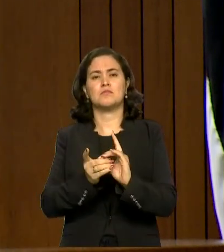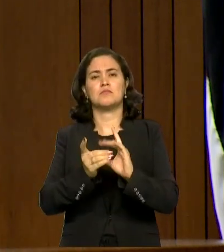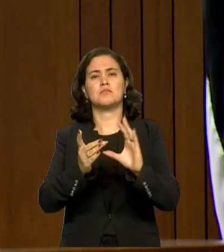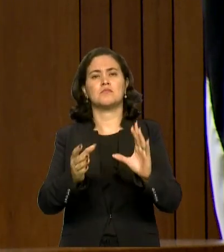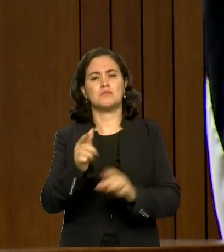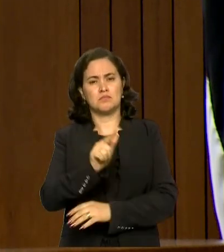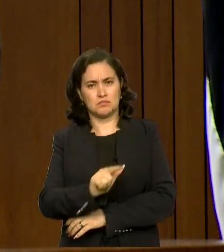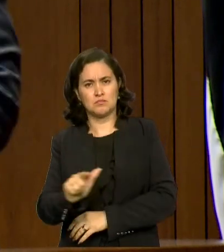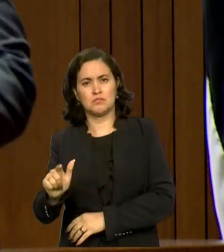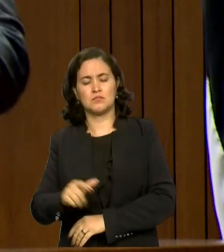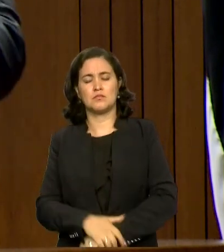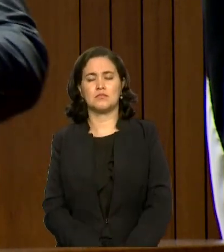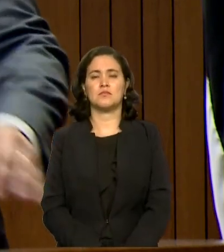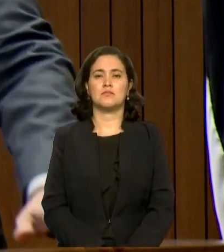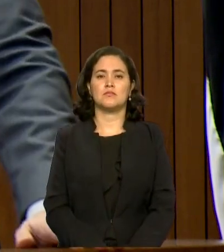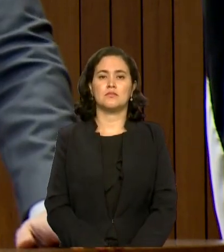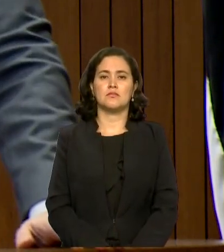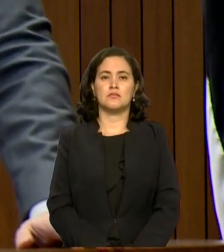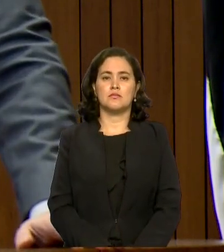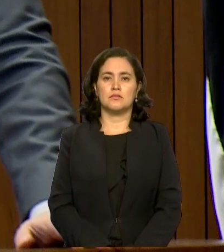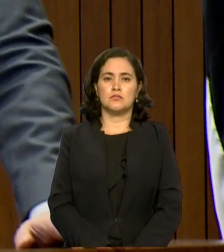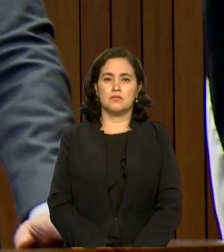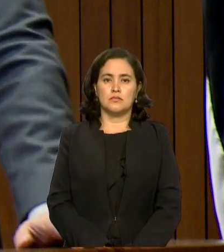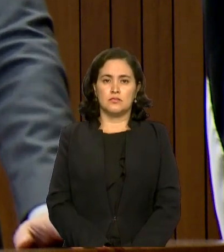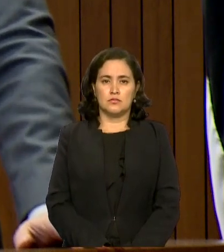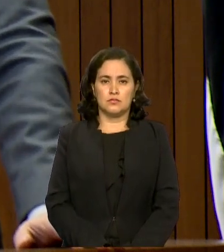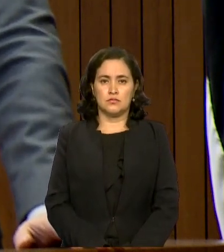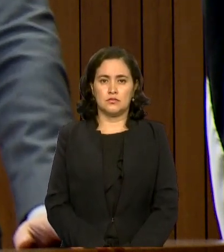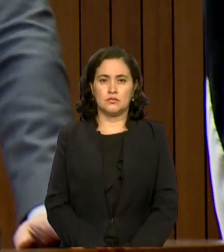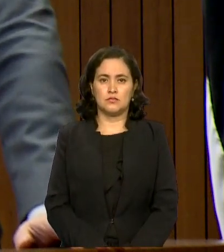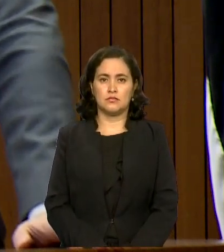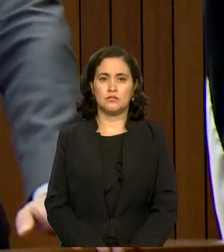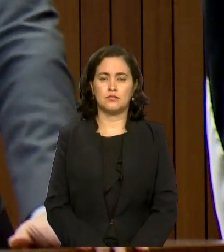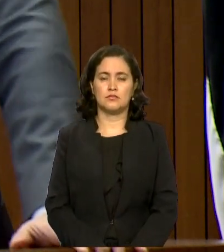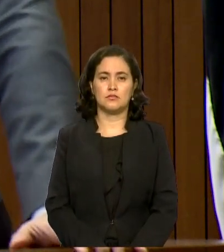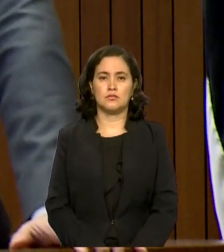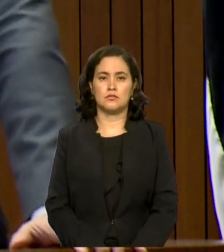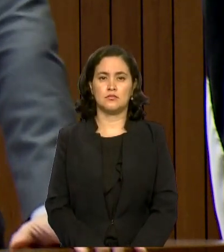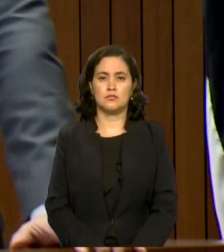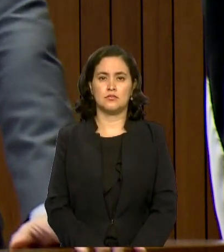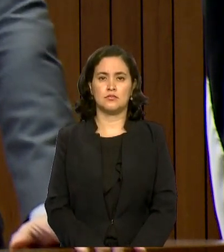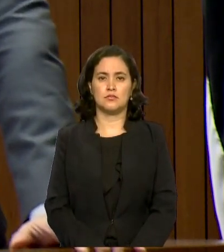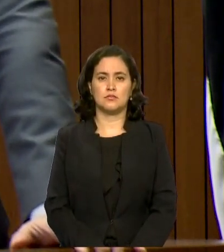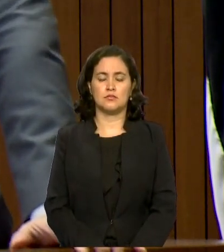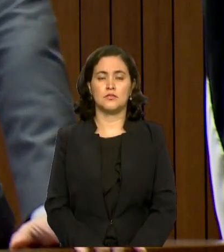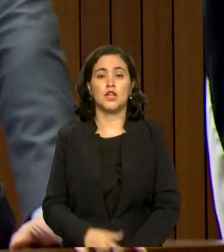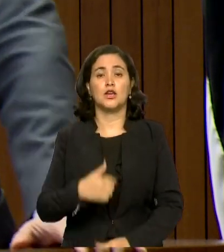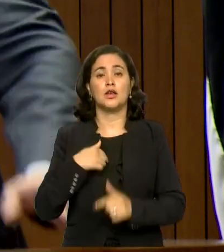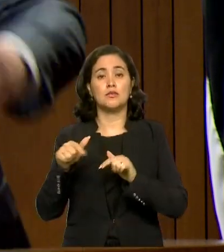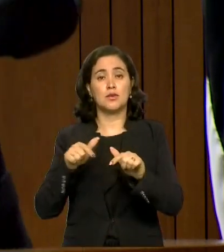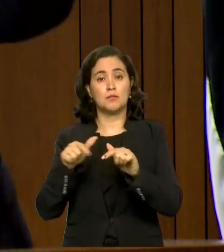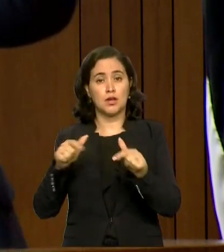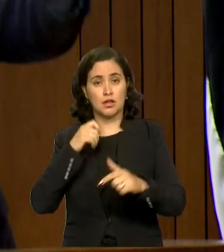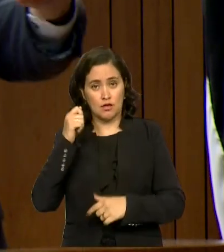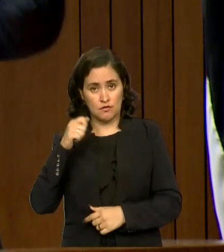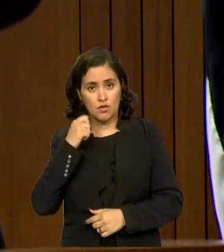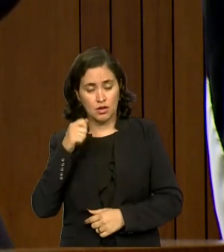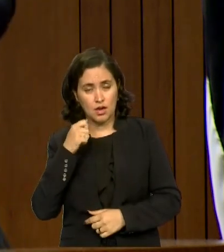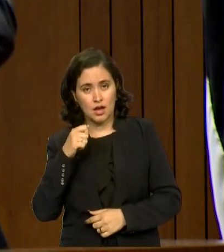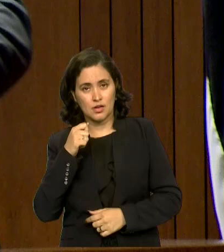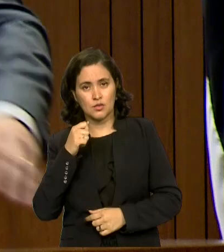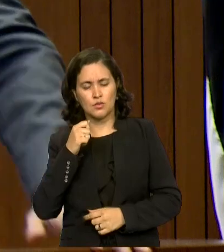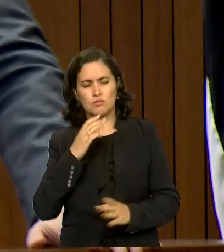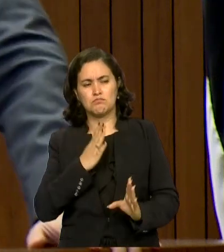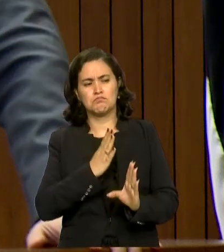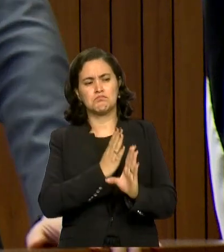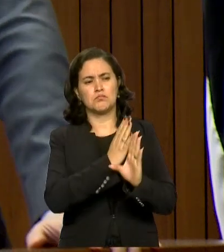E foi na advocacia que, em algum momento, meu caminho cruzou com o juiz federal, primeiro, Flávio Dino. Eu lá atrás, em 2002,